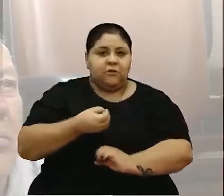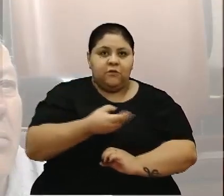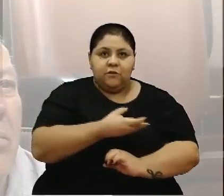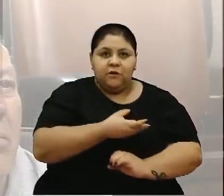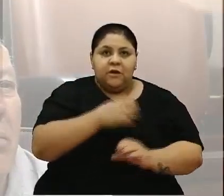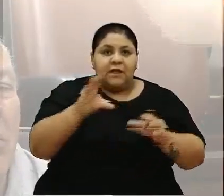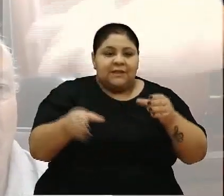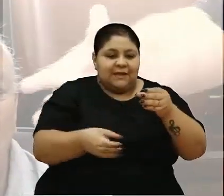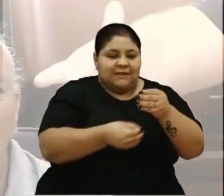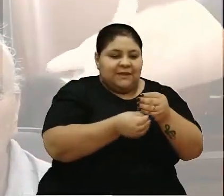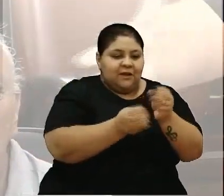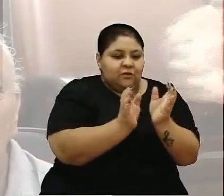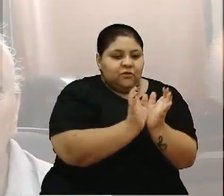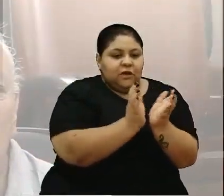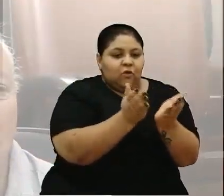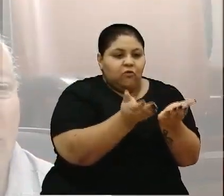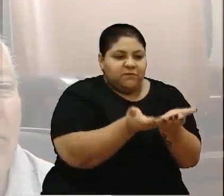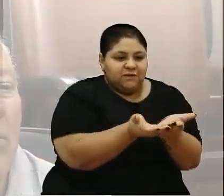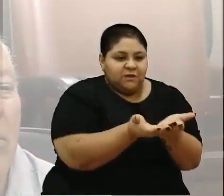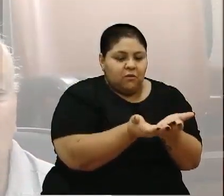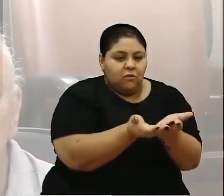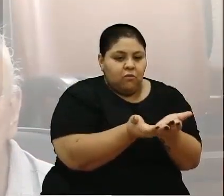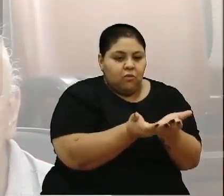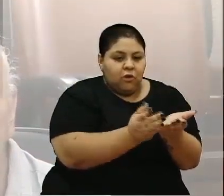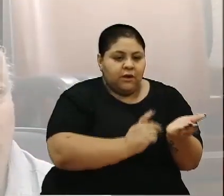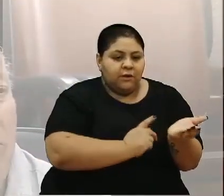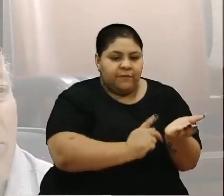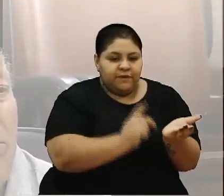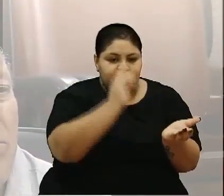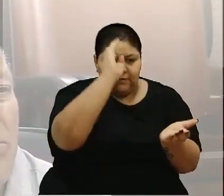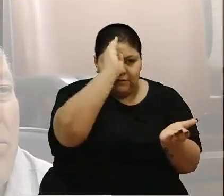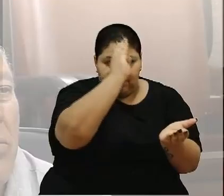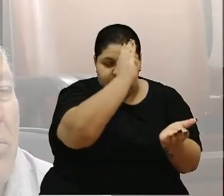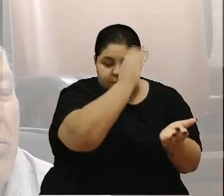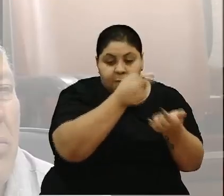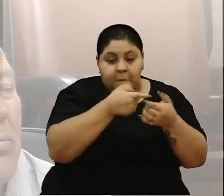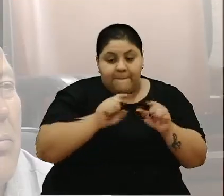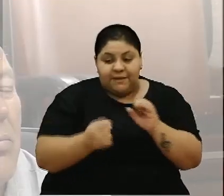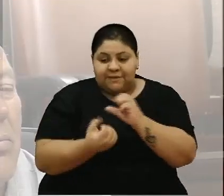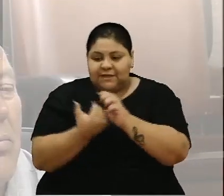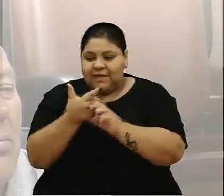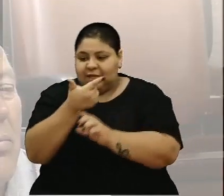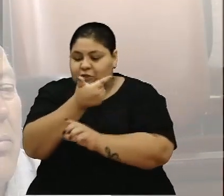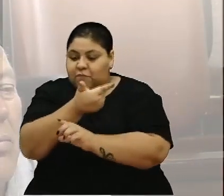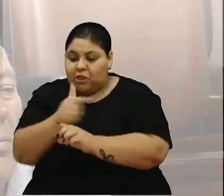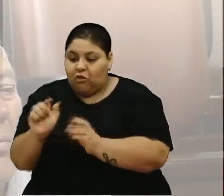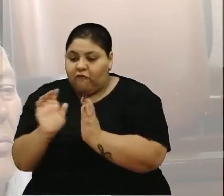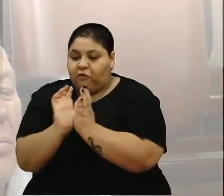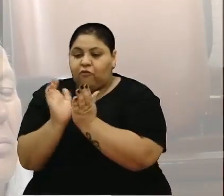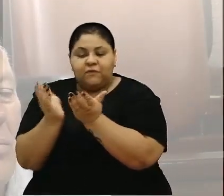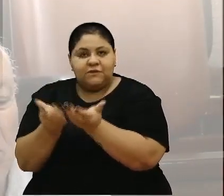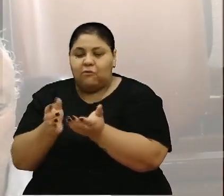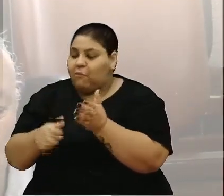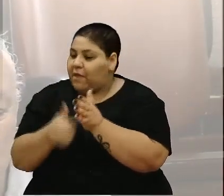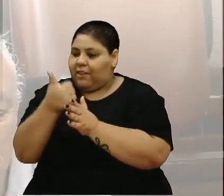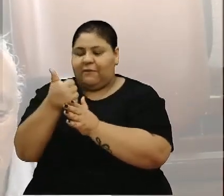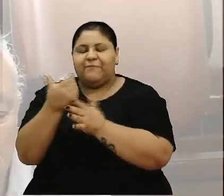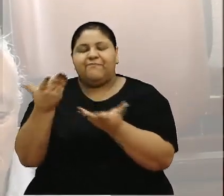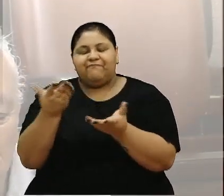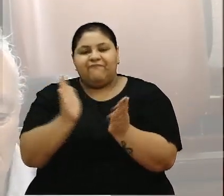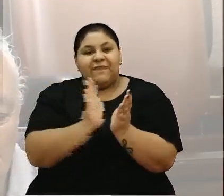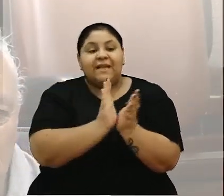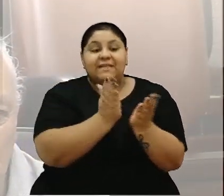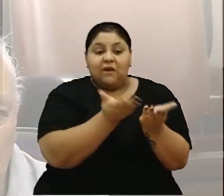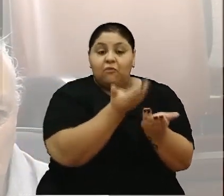Bressan. Mas se a gente criasse uma comissão, podia dar mais uma vultuosidade ao tema. Então, essa comissão do meio ambiente é o momento fundamental